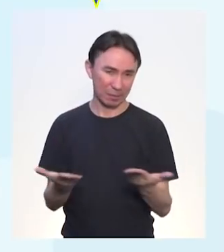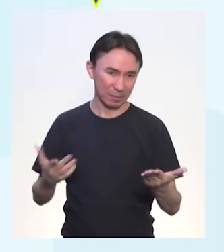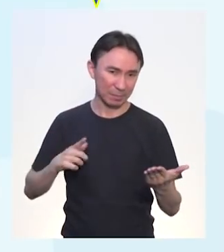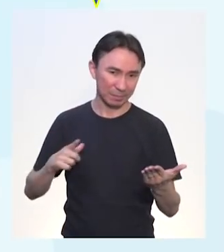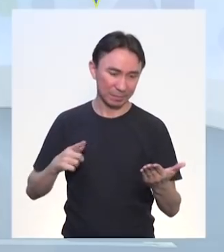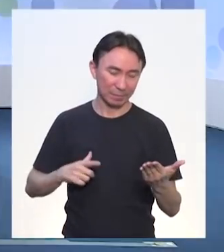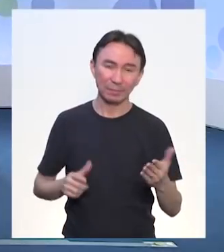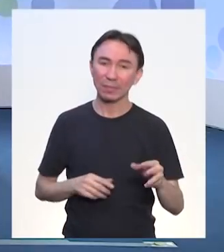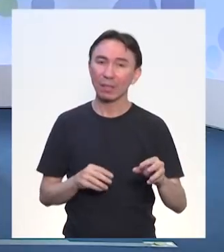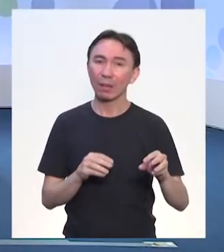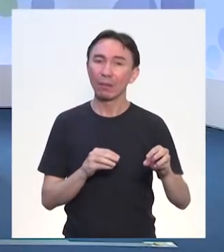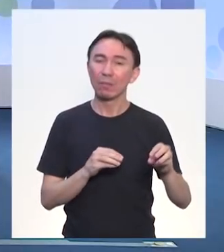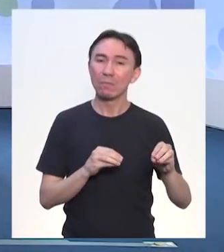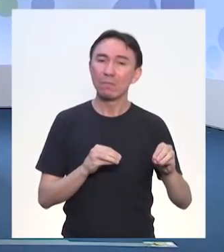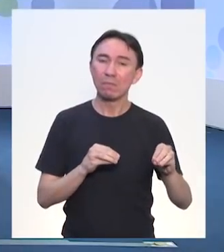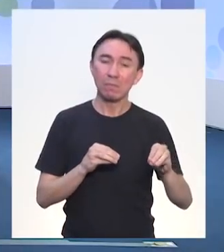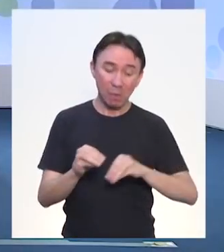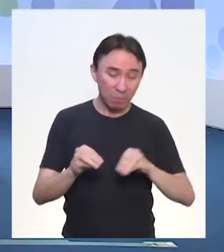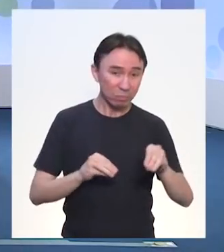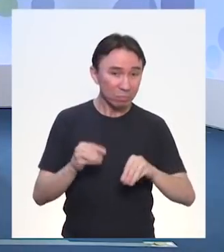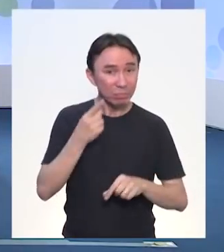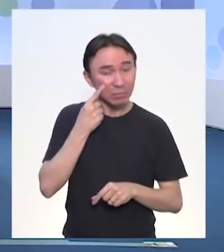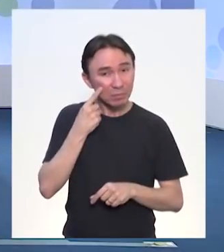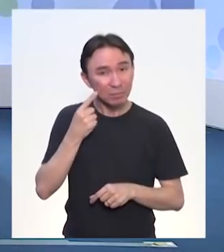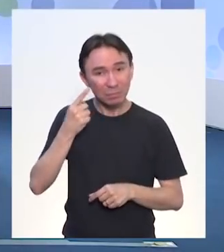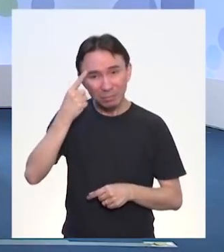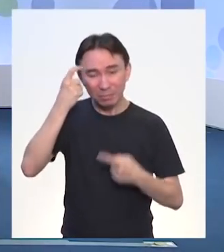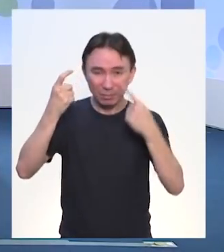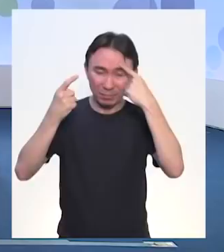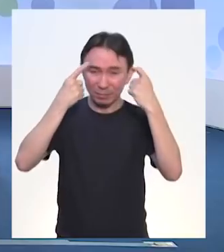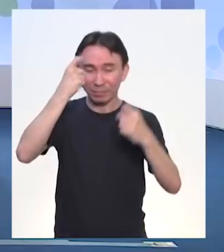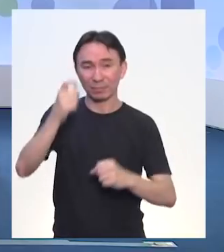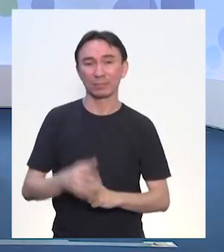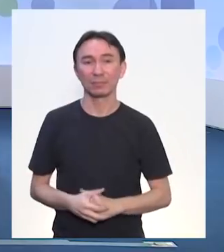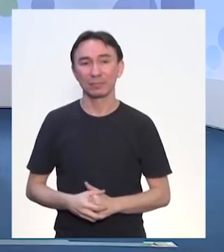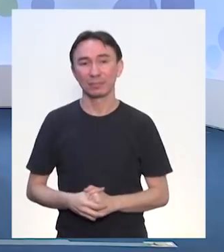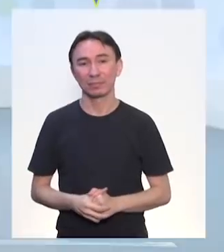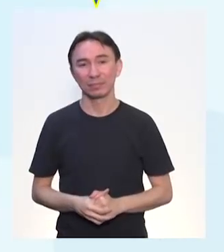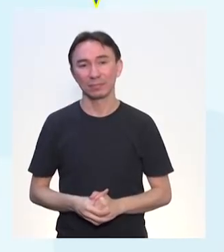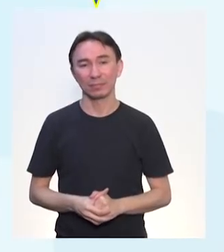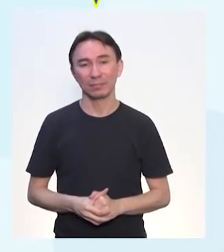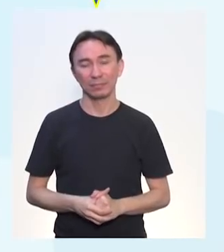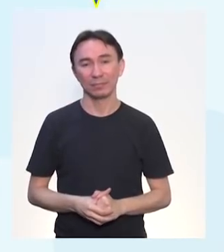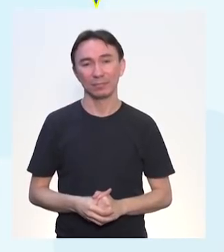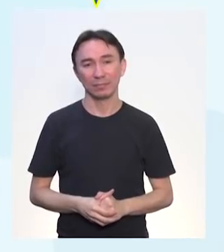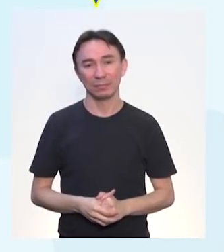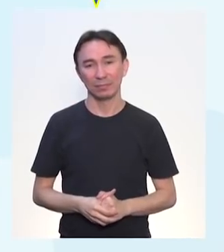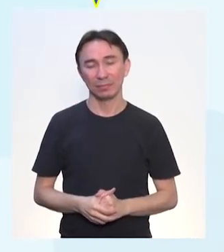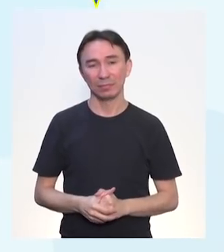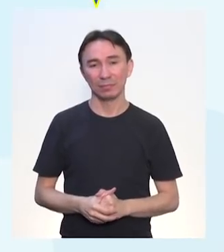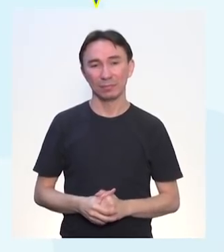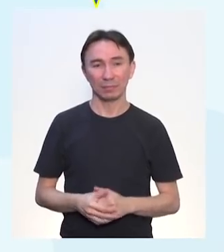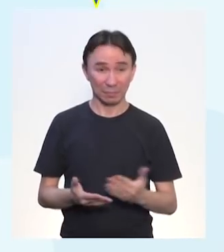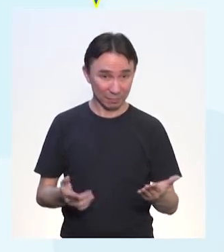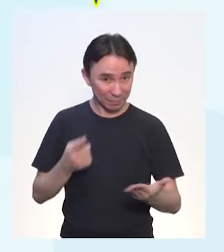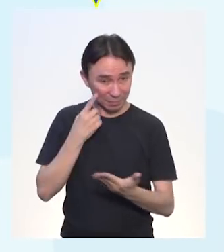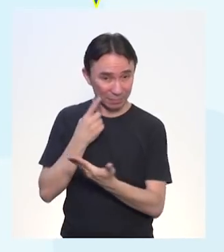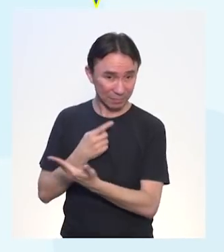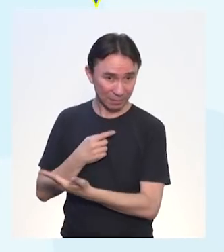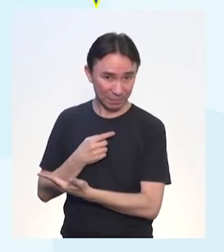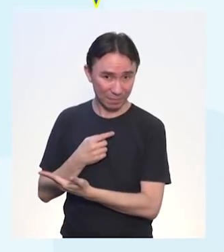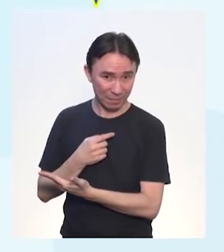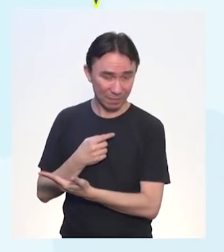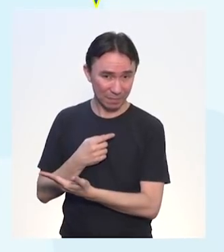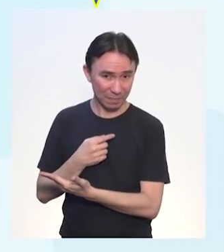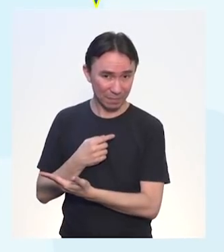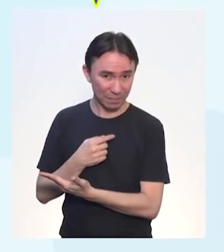chutar ou quer mais dicas? Não, vamos lá. Vai, próximo. Responsabilizava os judeus pela crise econômica e